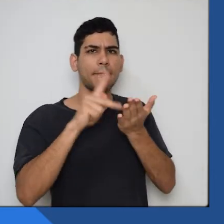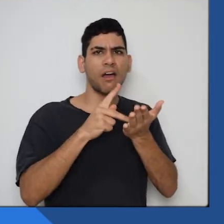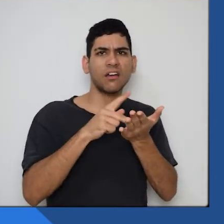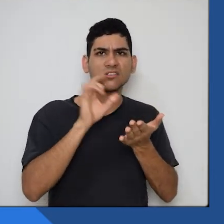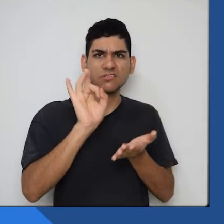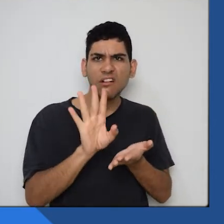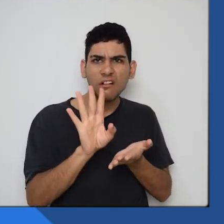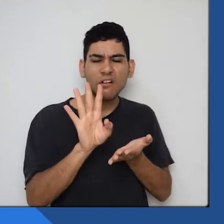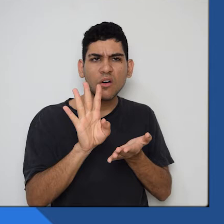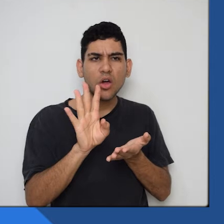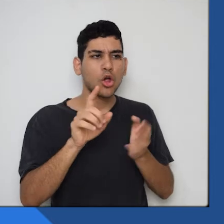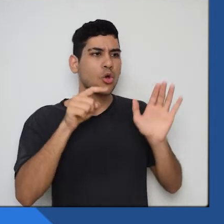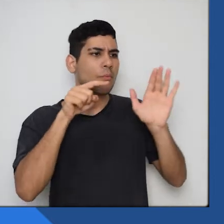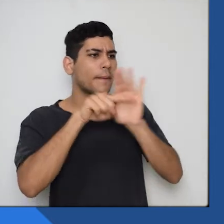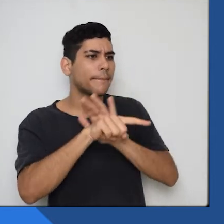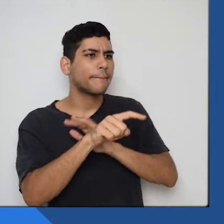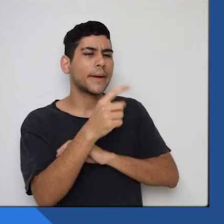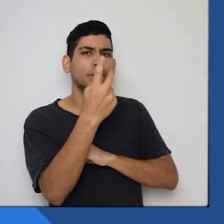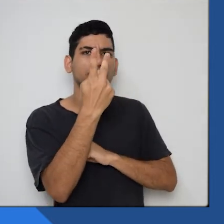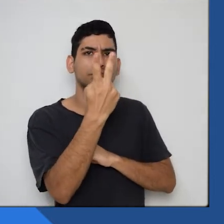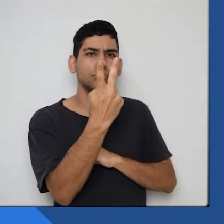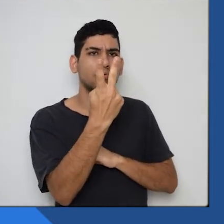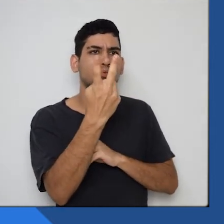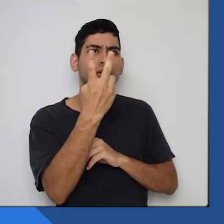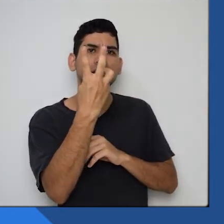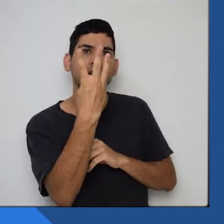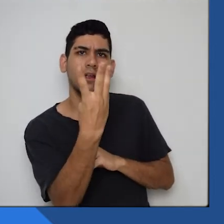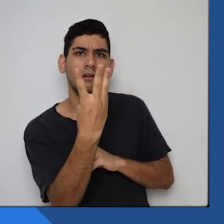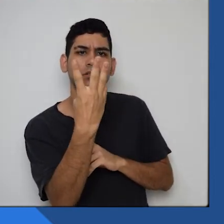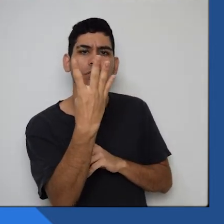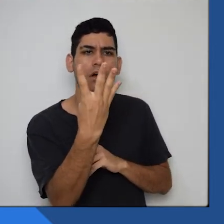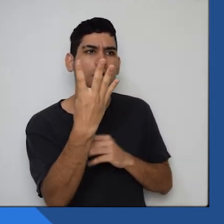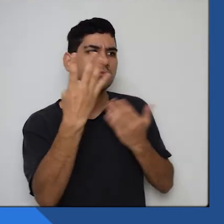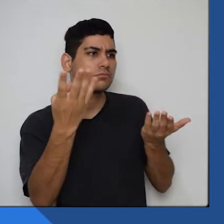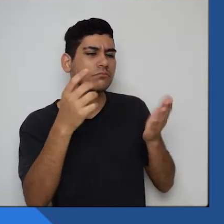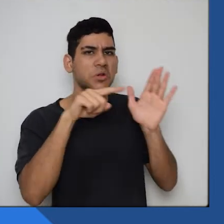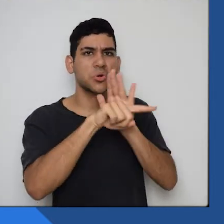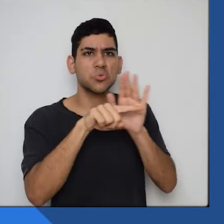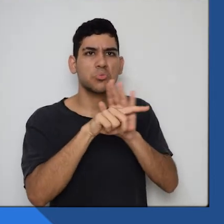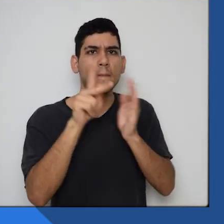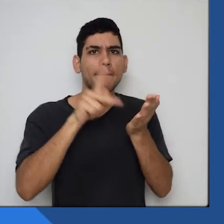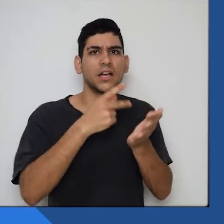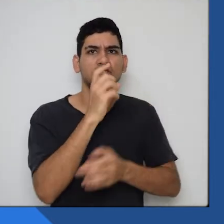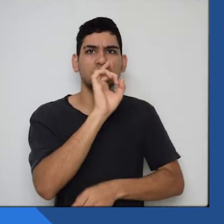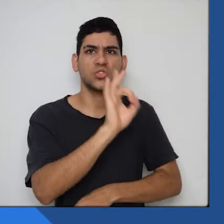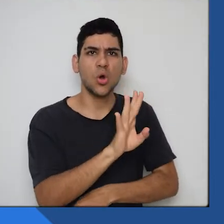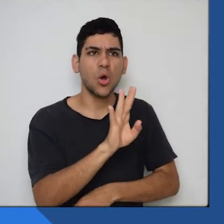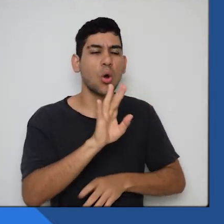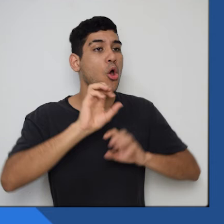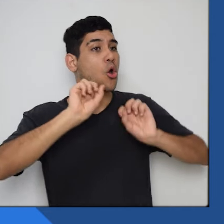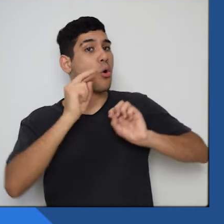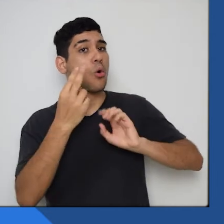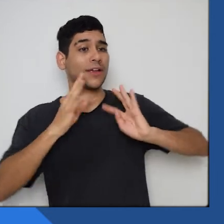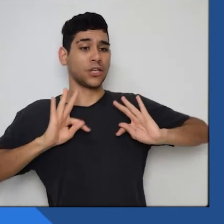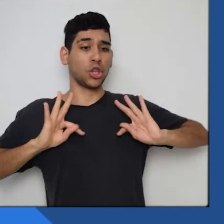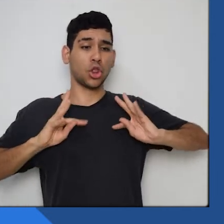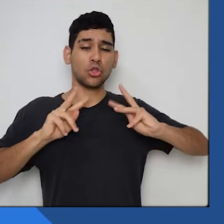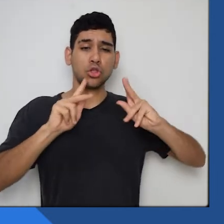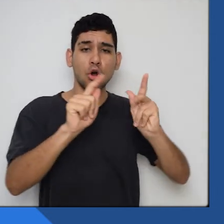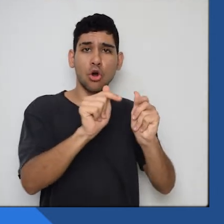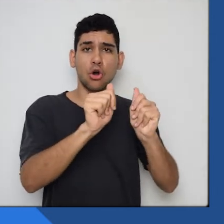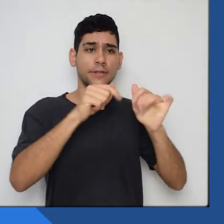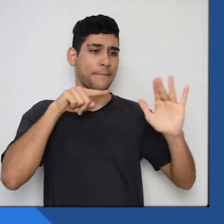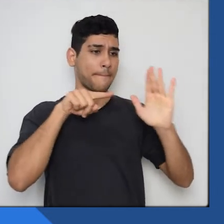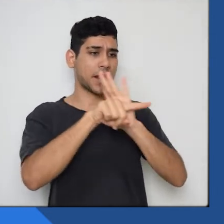apareça numa página, uma pergunta por página, 2 perguntas por página, 3, ou eu quero que todas